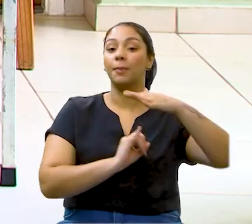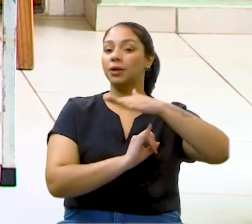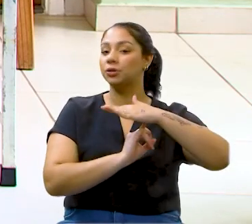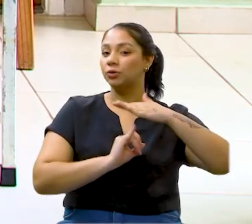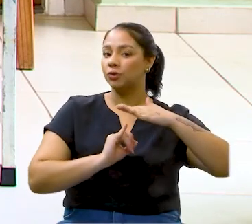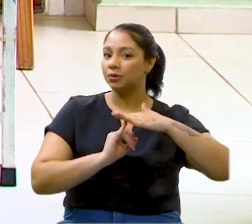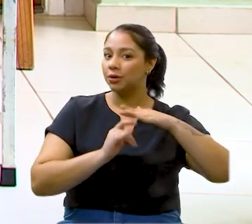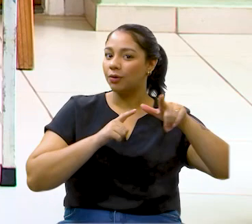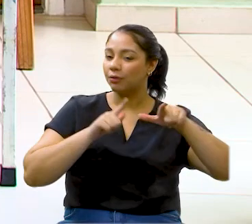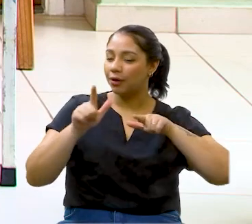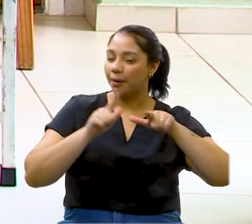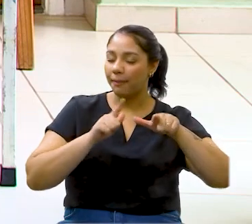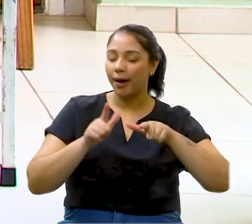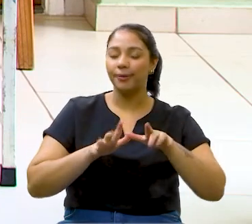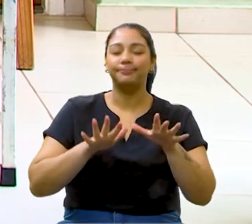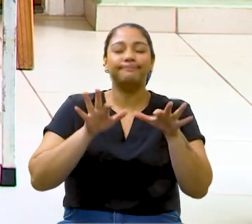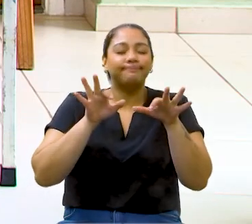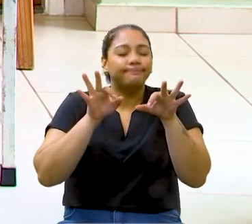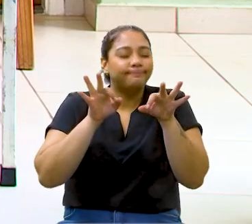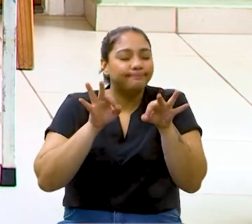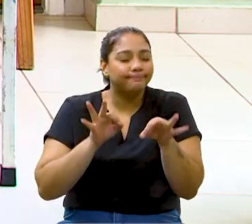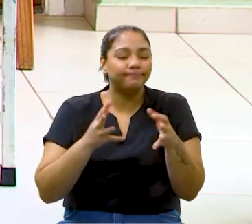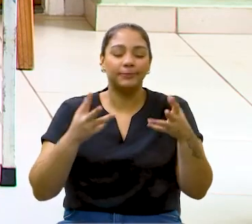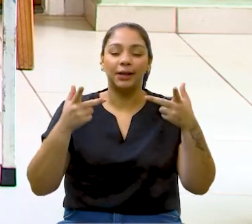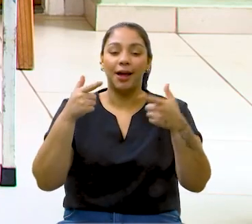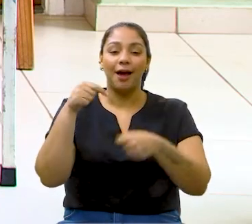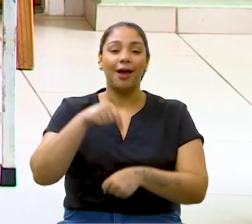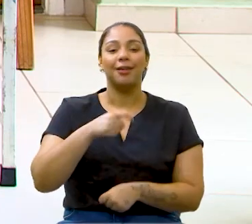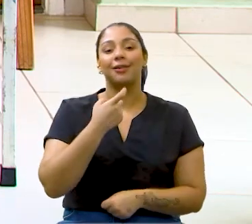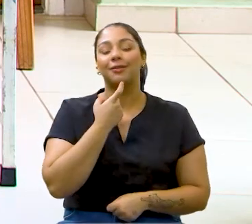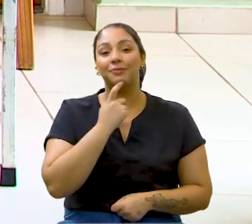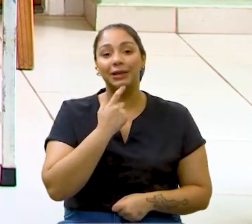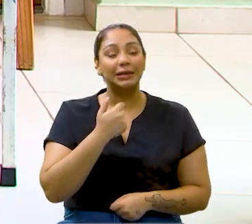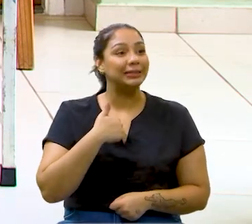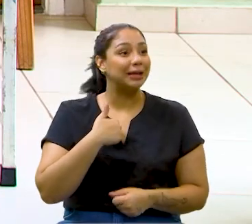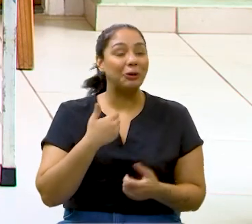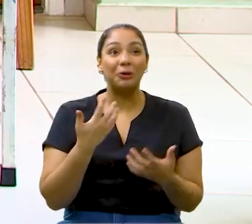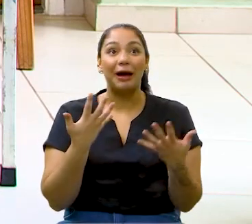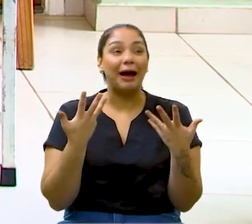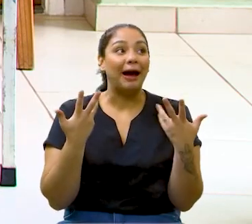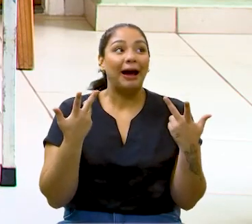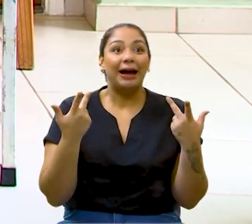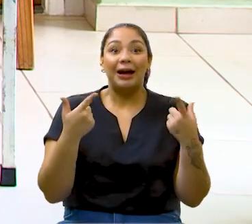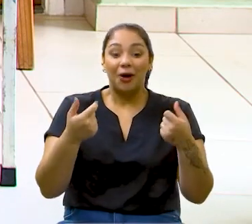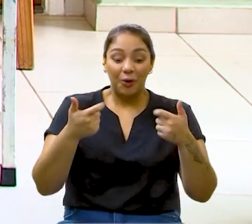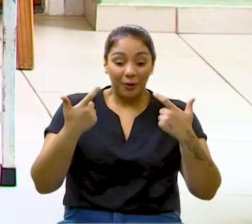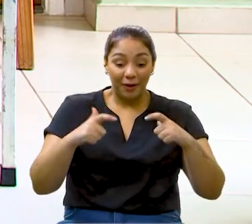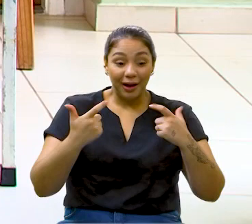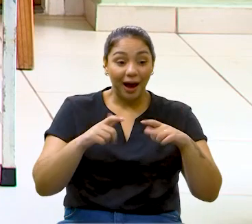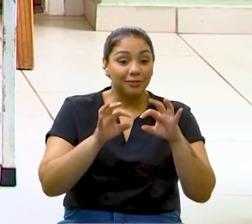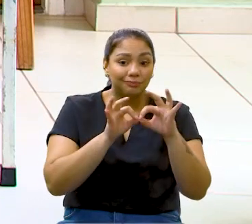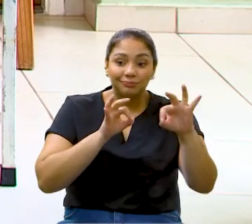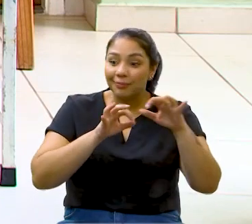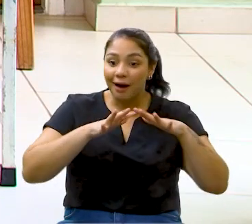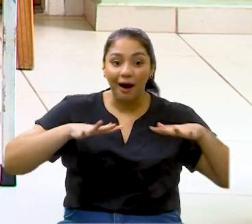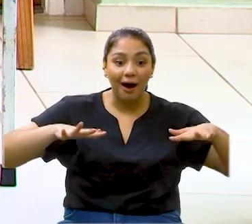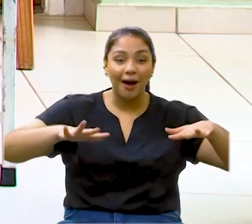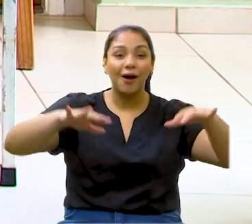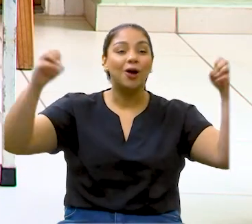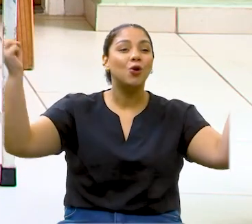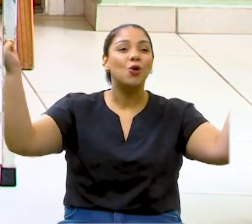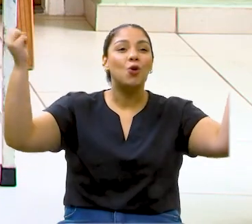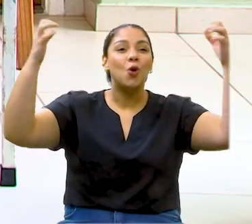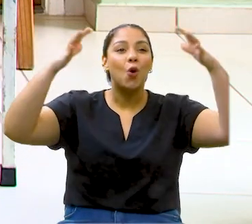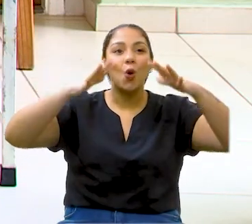entidade que faz um trabalho incrível aqui em Campinas. Eu já estou encantada, o espaço é muito bonito, é amplo, tem muita